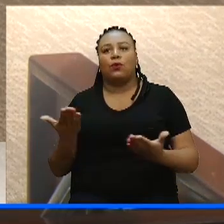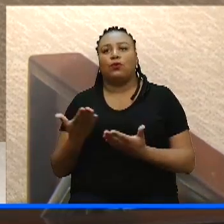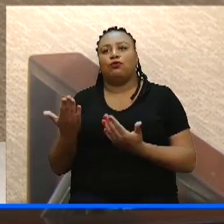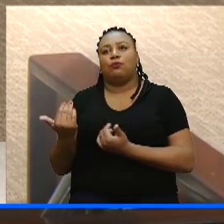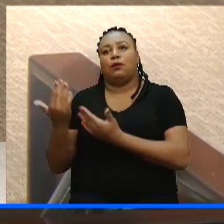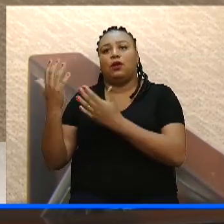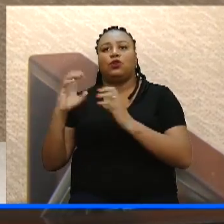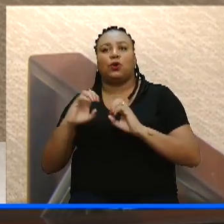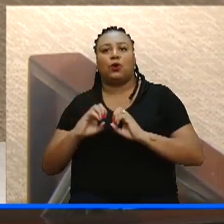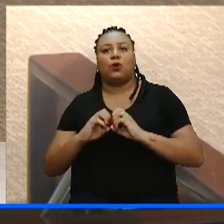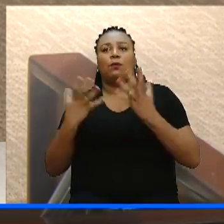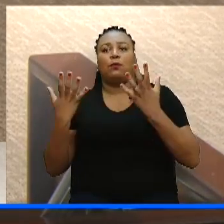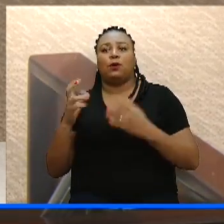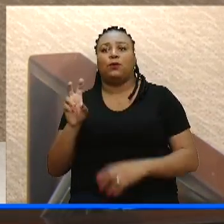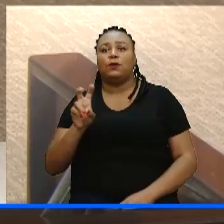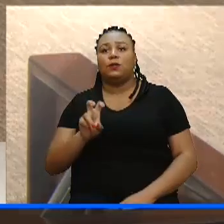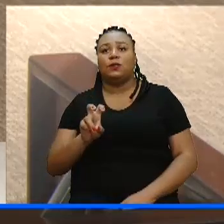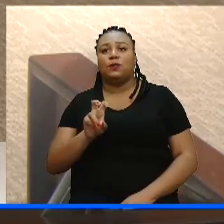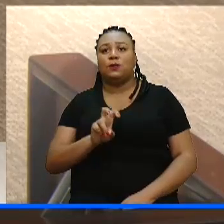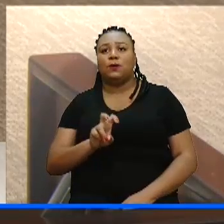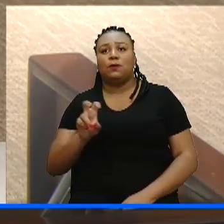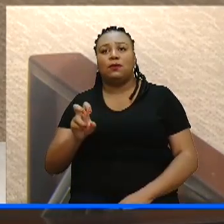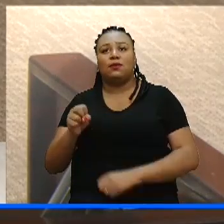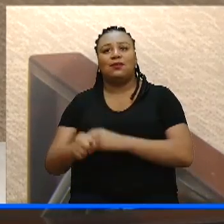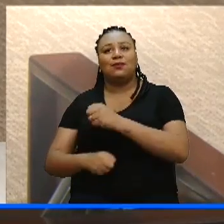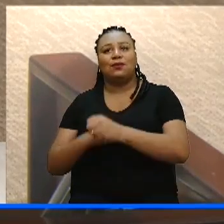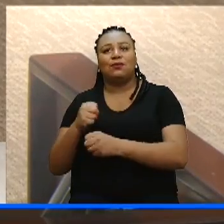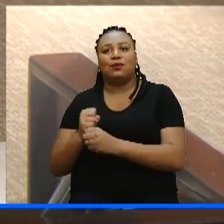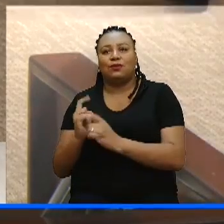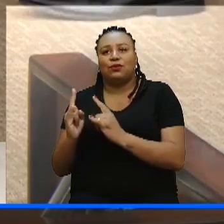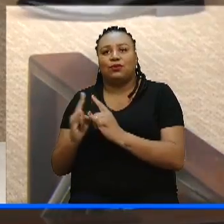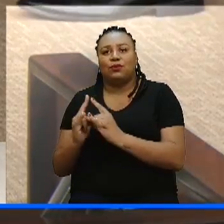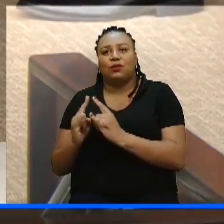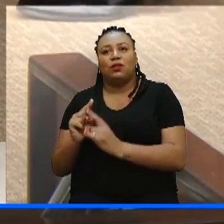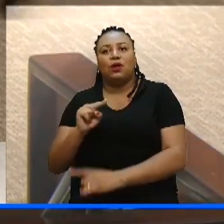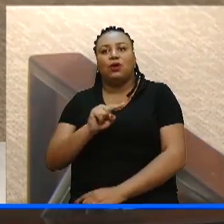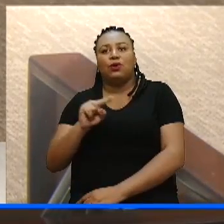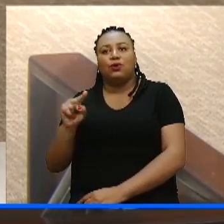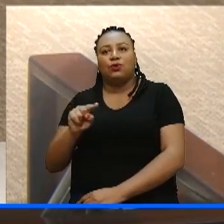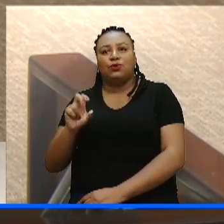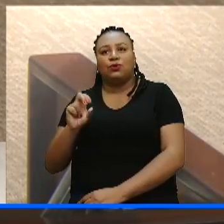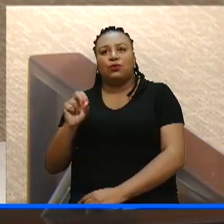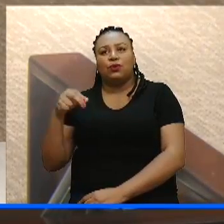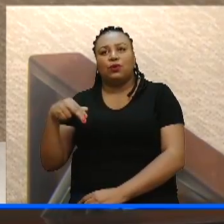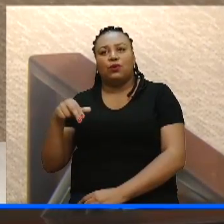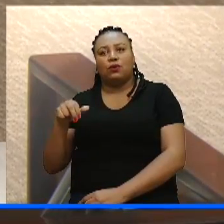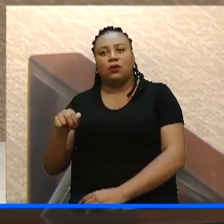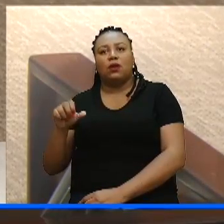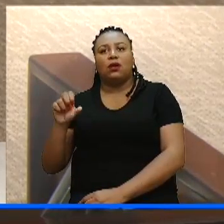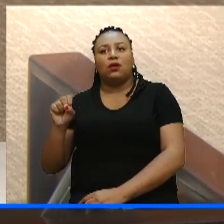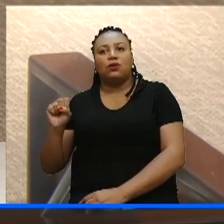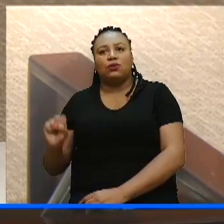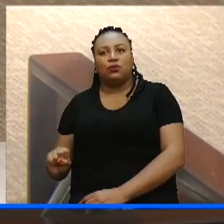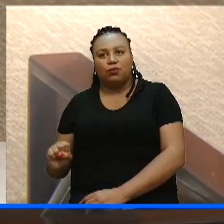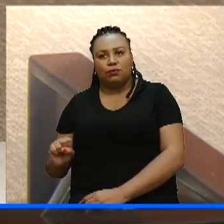comemorando 55 anos na zona sul quero saudar também vereadora